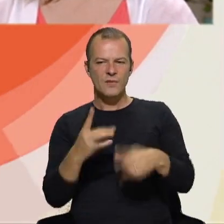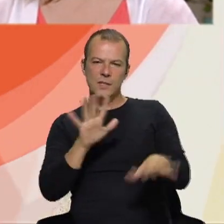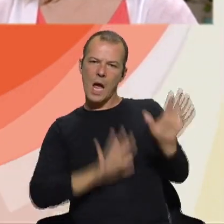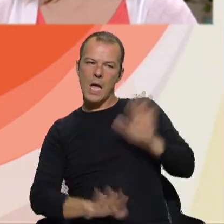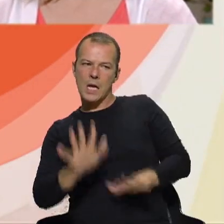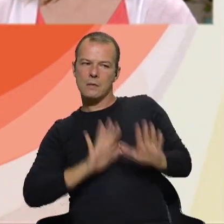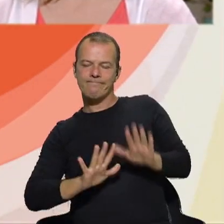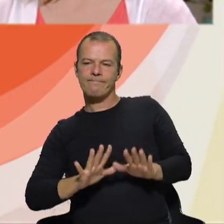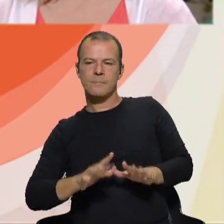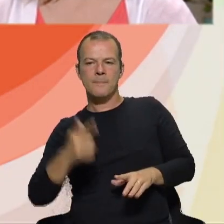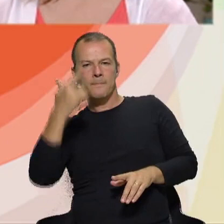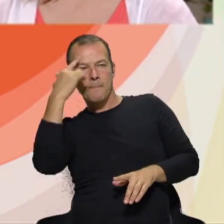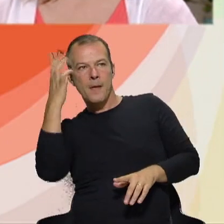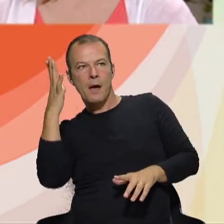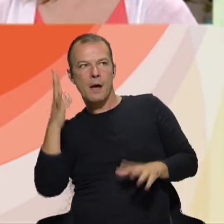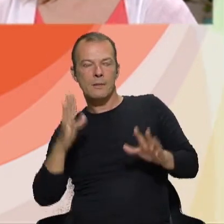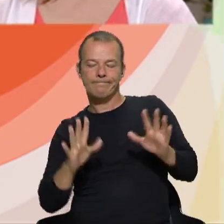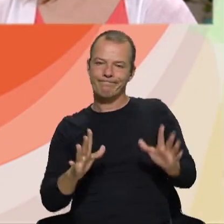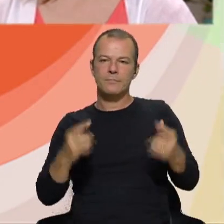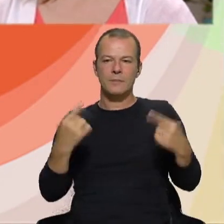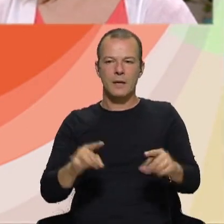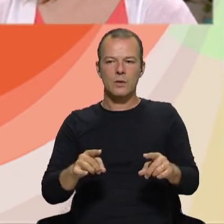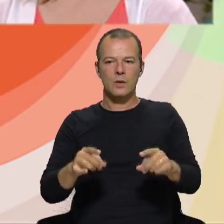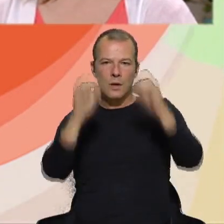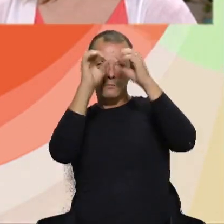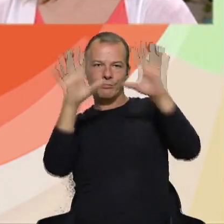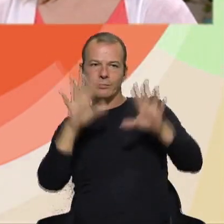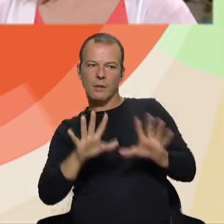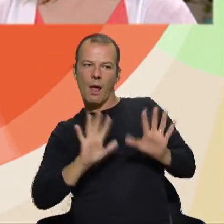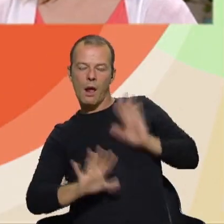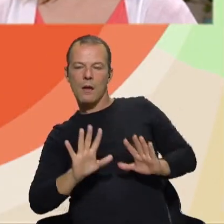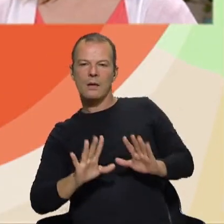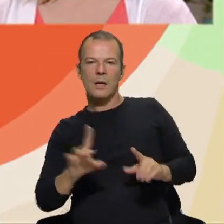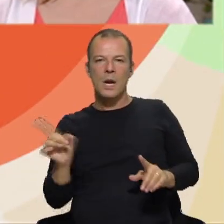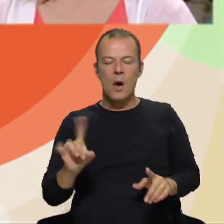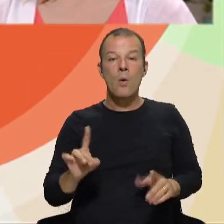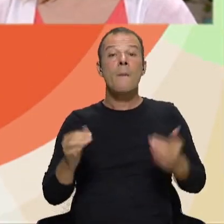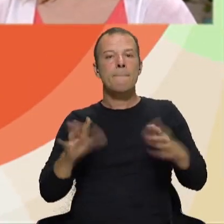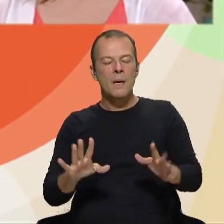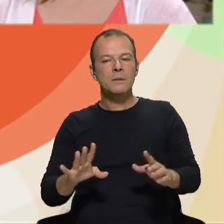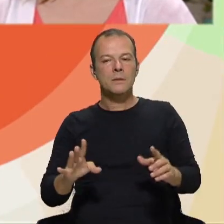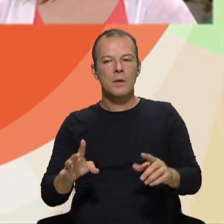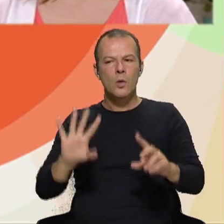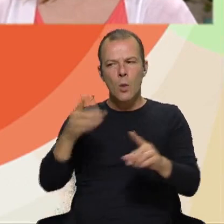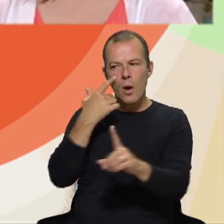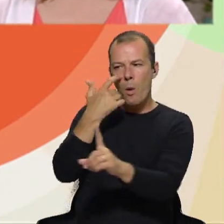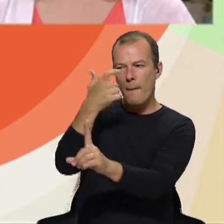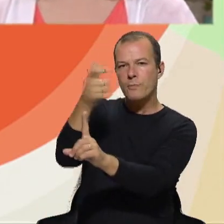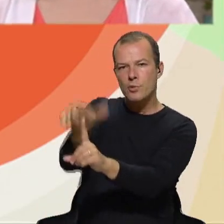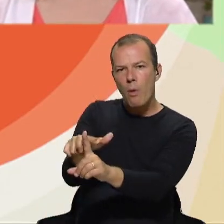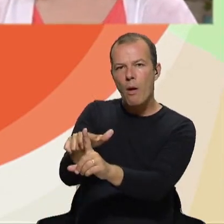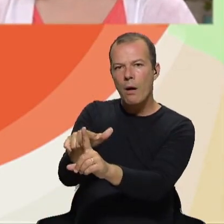até inconscientes, alguns pré-conceitos, às vezes até inconscientes, achamos que não temos, mas a partir do momento que a gente conhece alguém